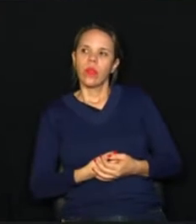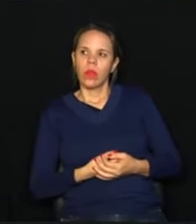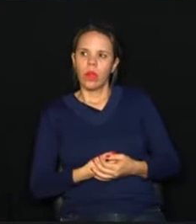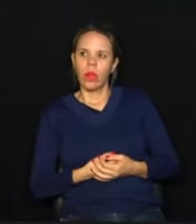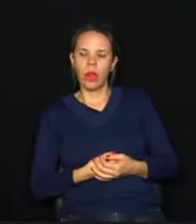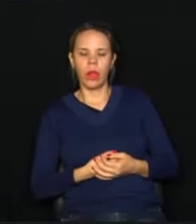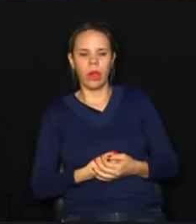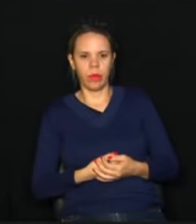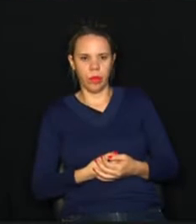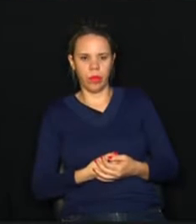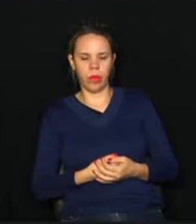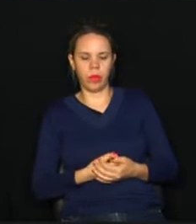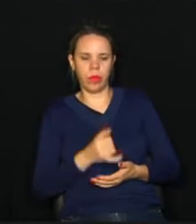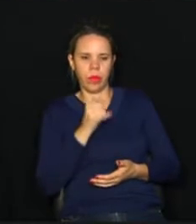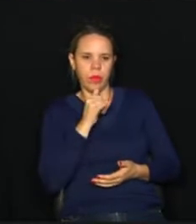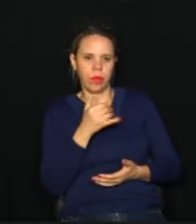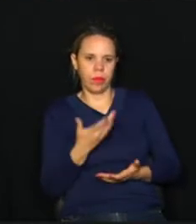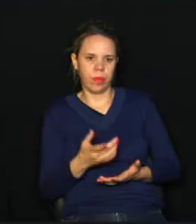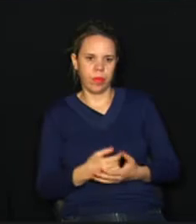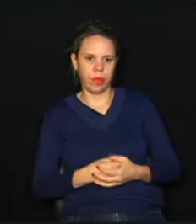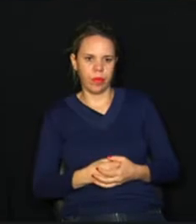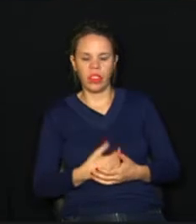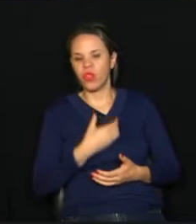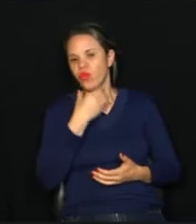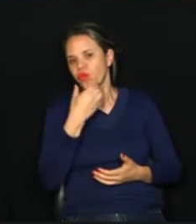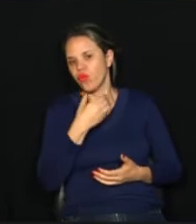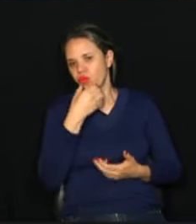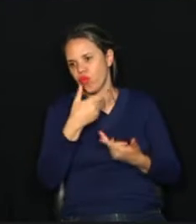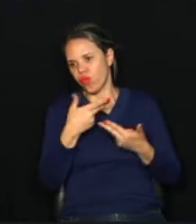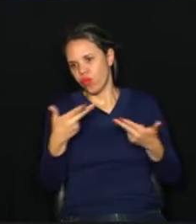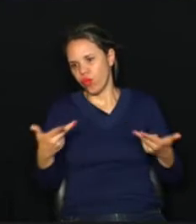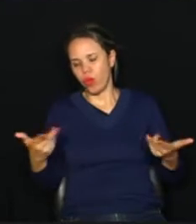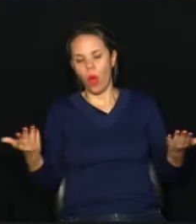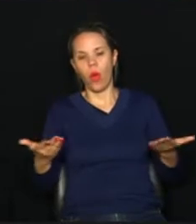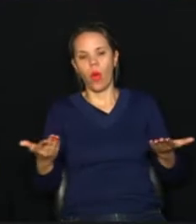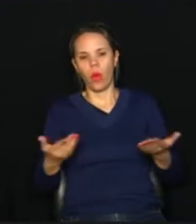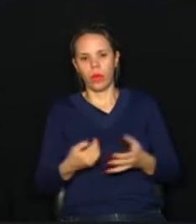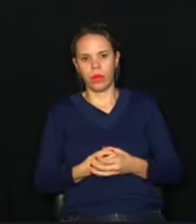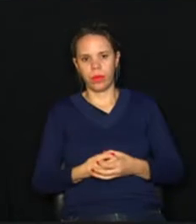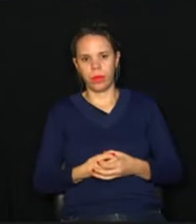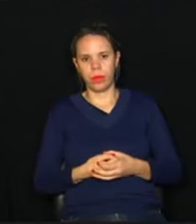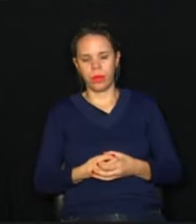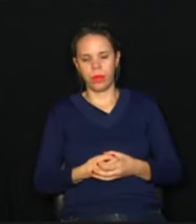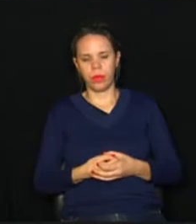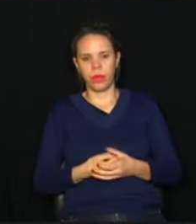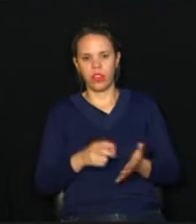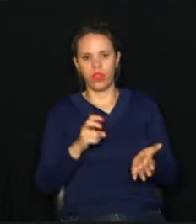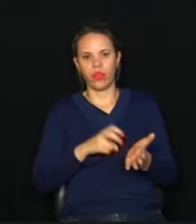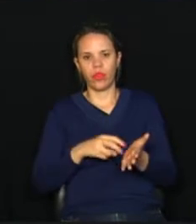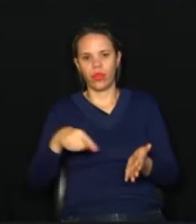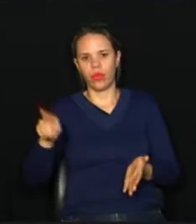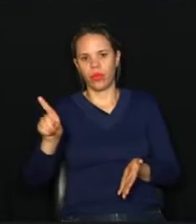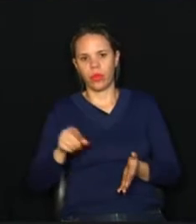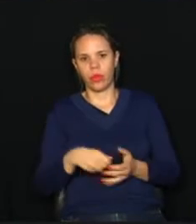Nós temos, por exemplo, frutas. Hoje mesmo de manhã eu fui aí